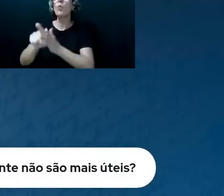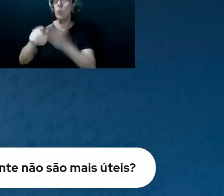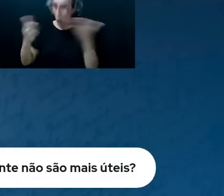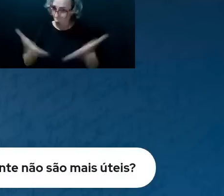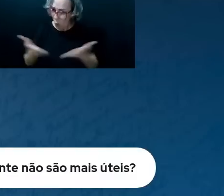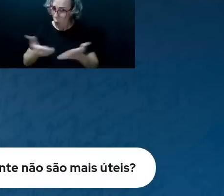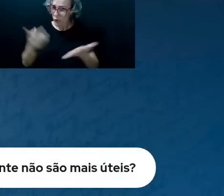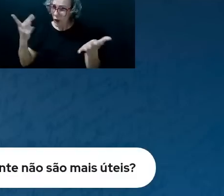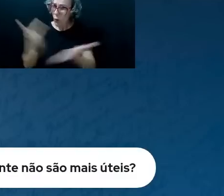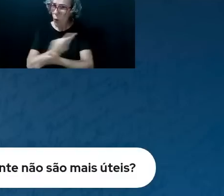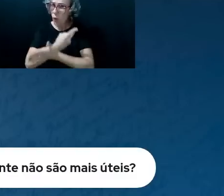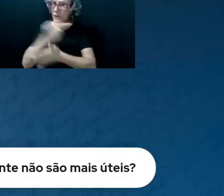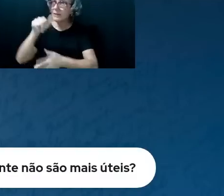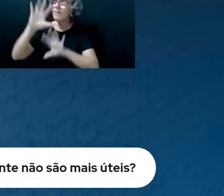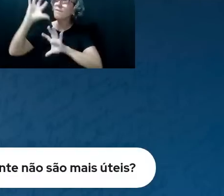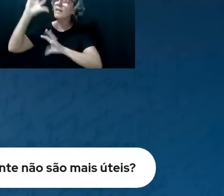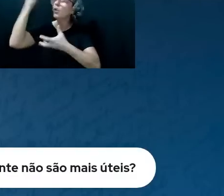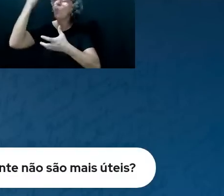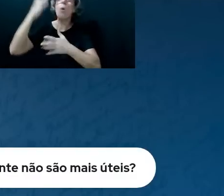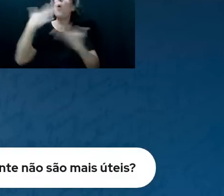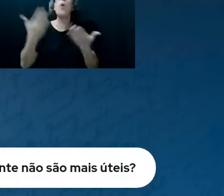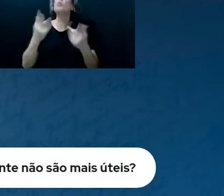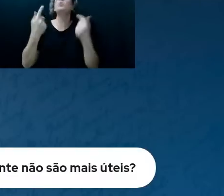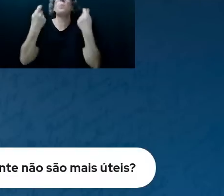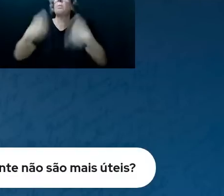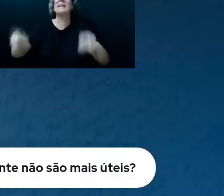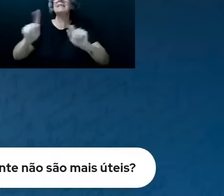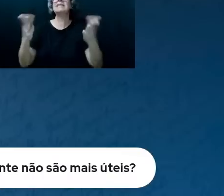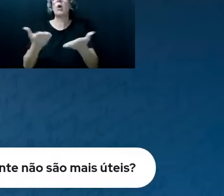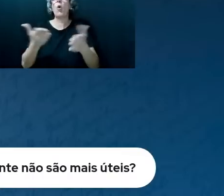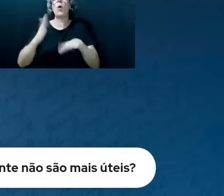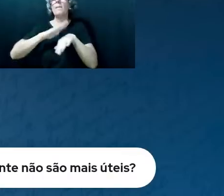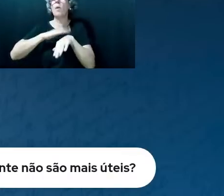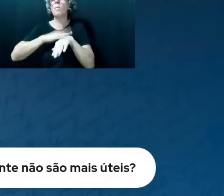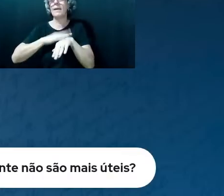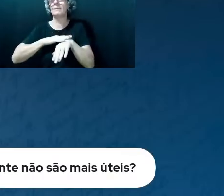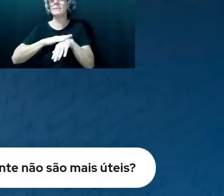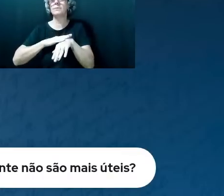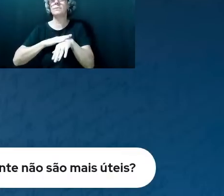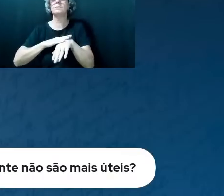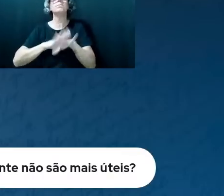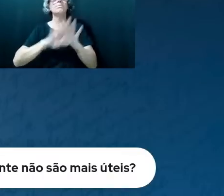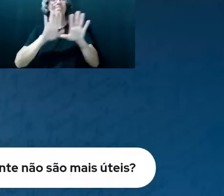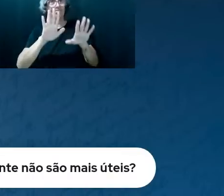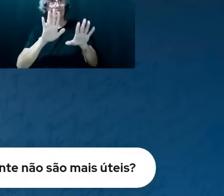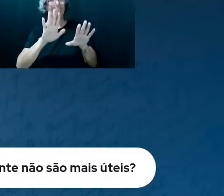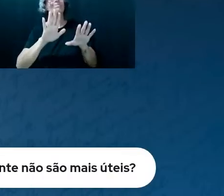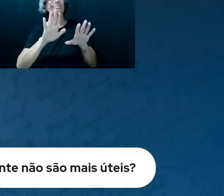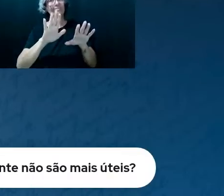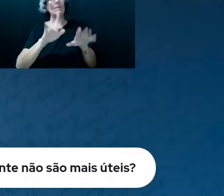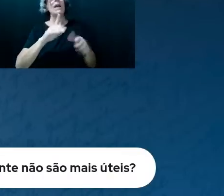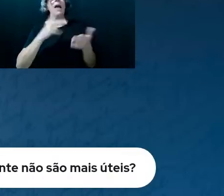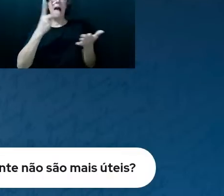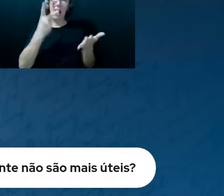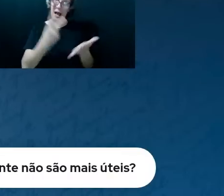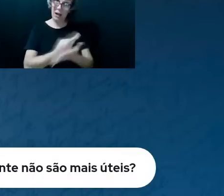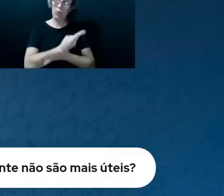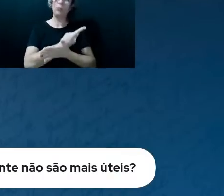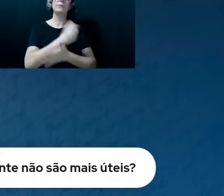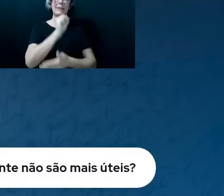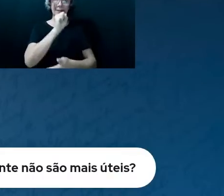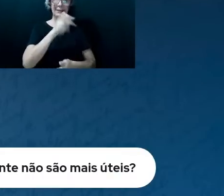ou atualmente não são mais úteis? Eles acontecem em certas seitas